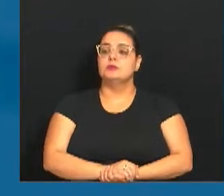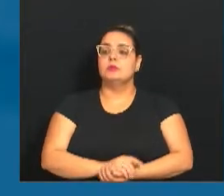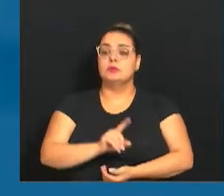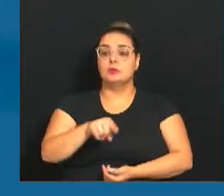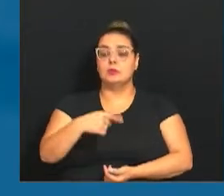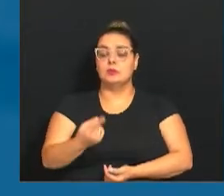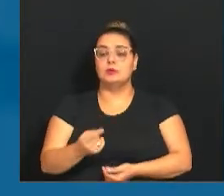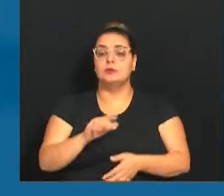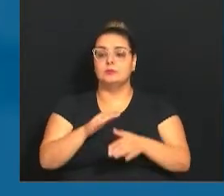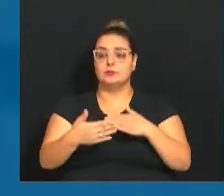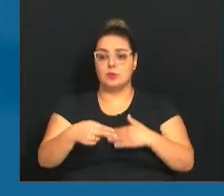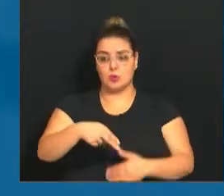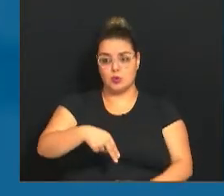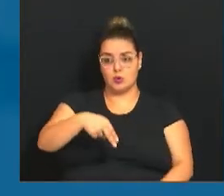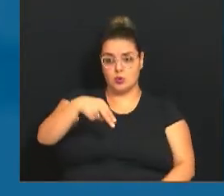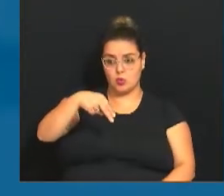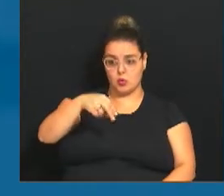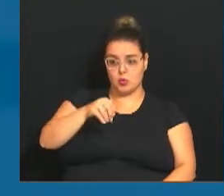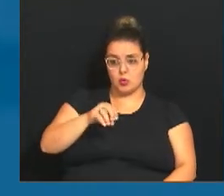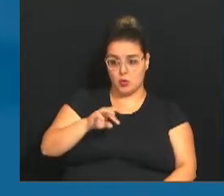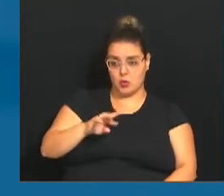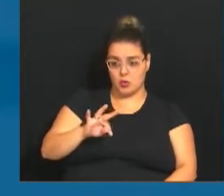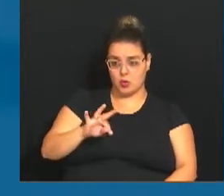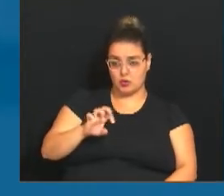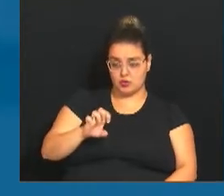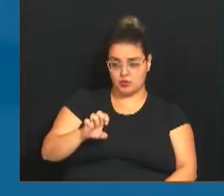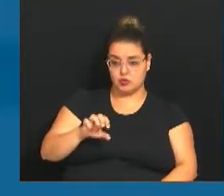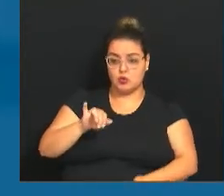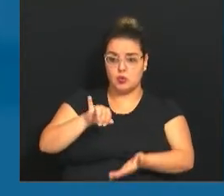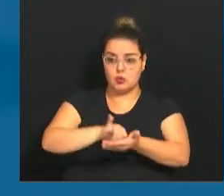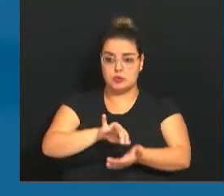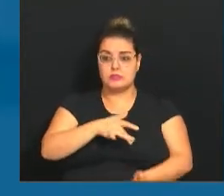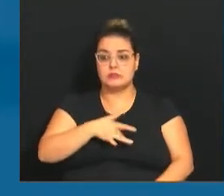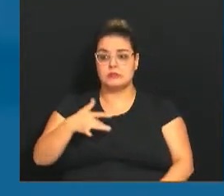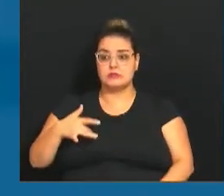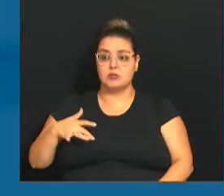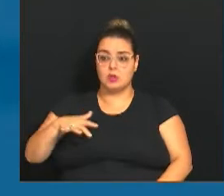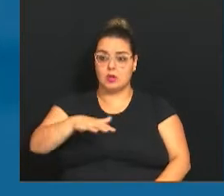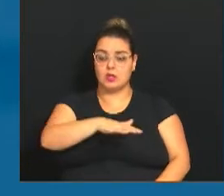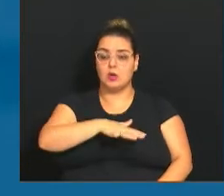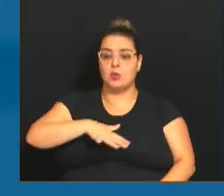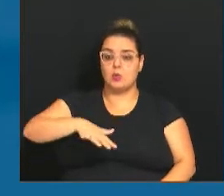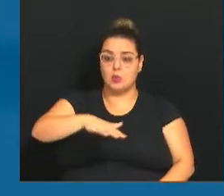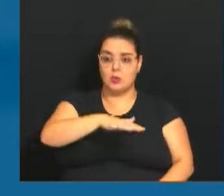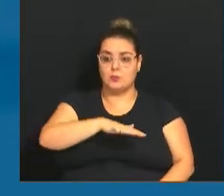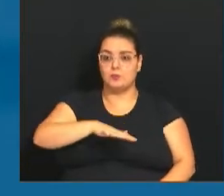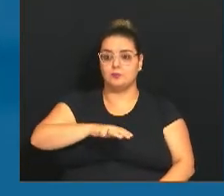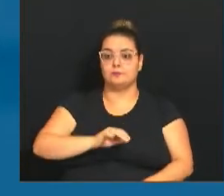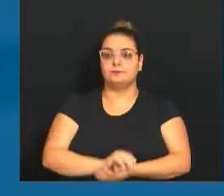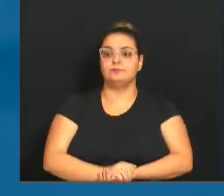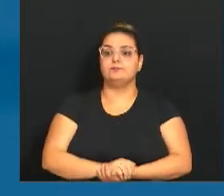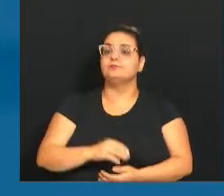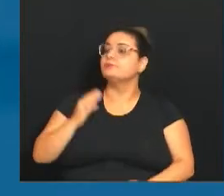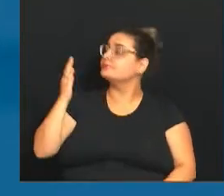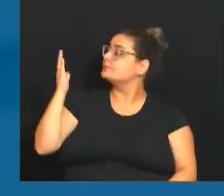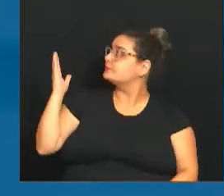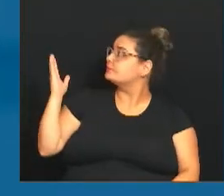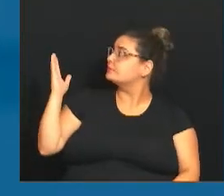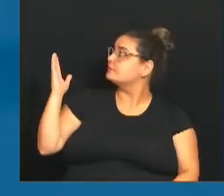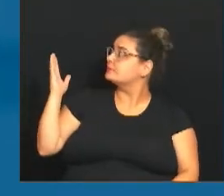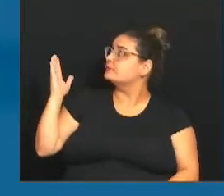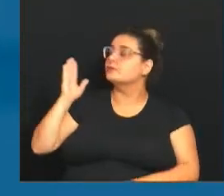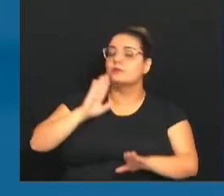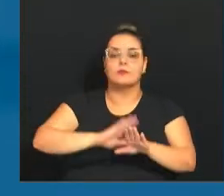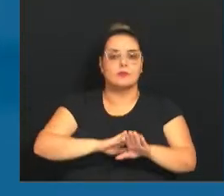região norte, o Centro de Saúde da região norte do Jardim Aurélia é quem vai atuar amanhã com